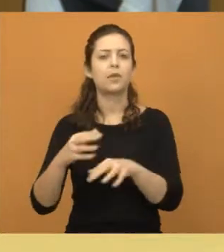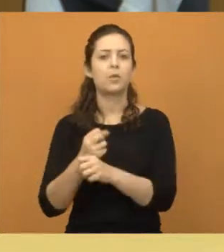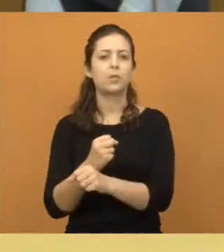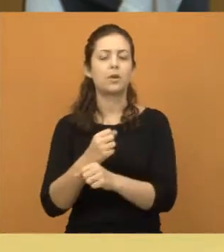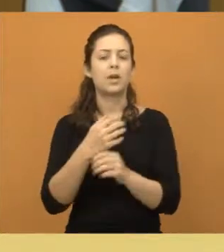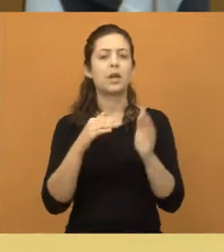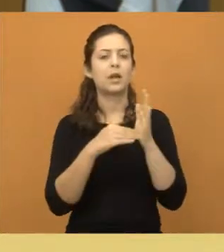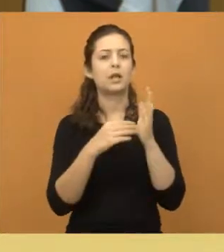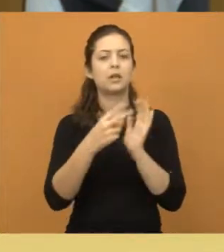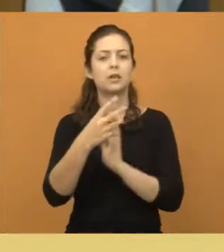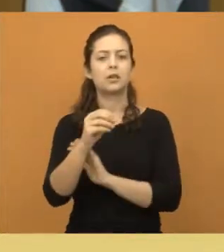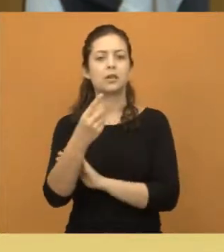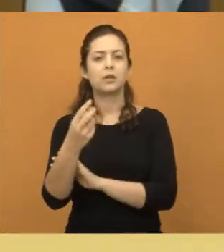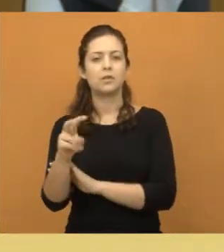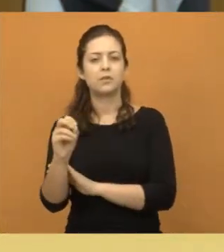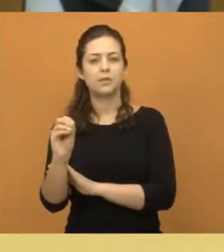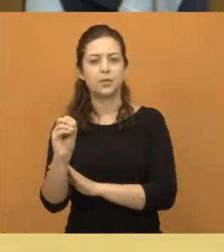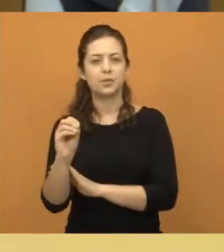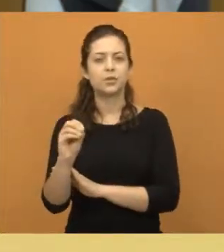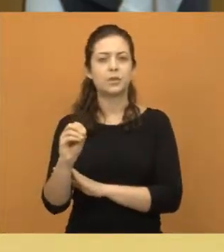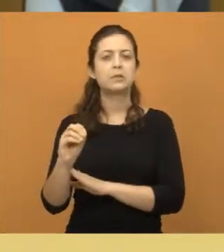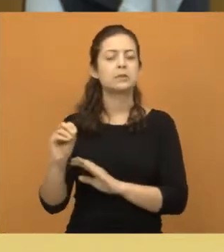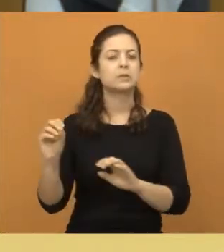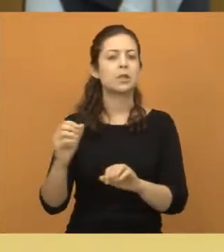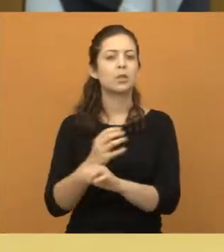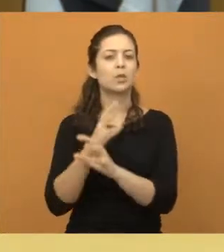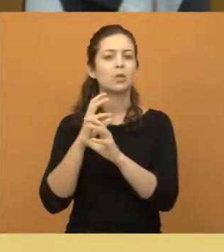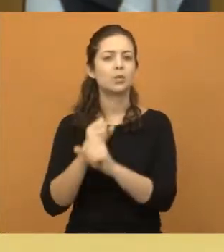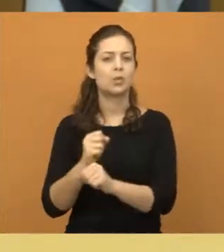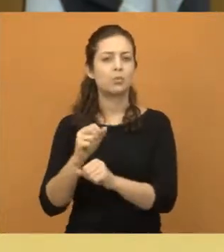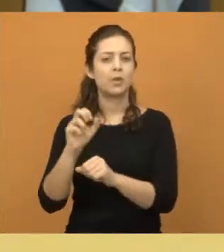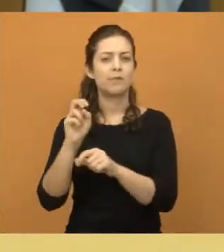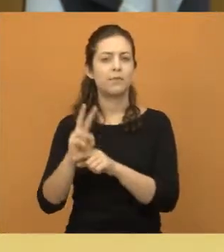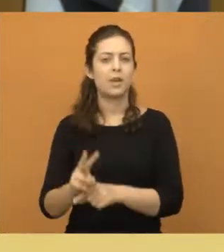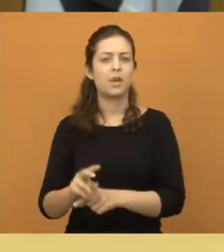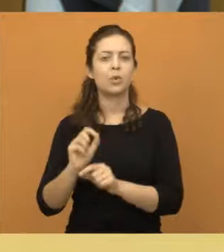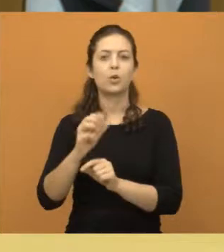Até 2020, esse impacto aqui nos cargos é de R$